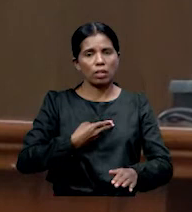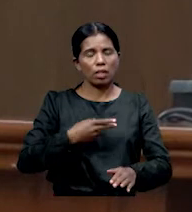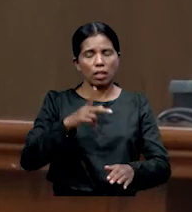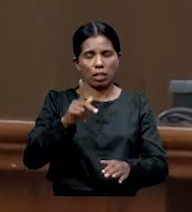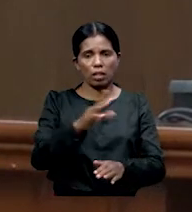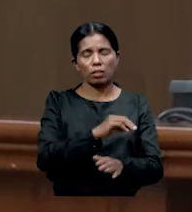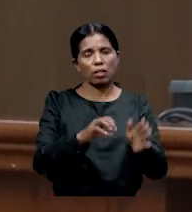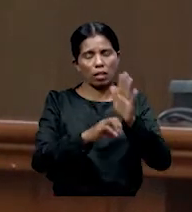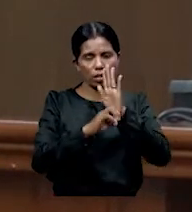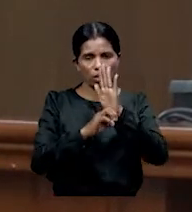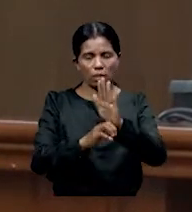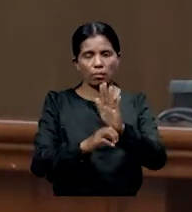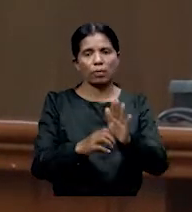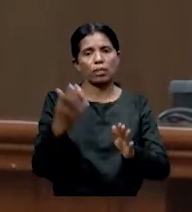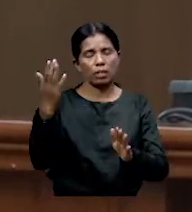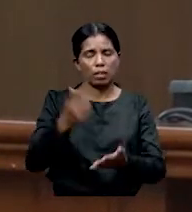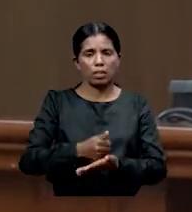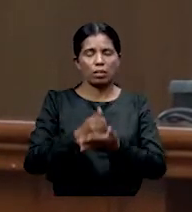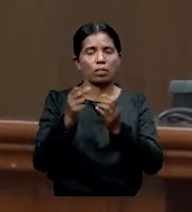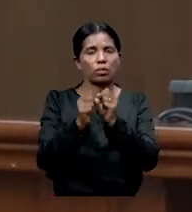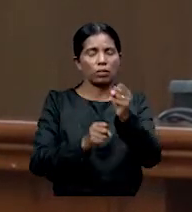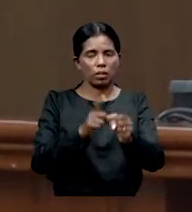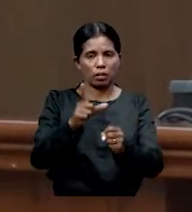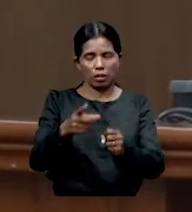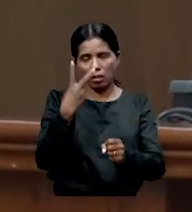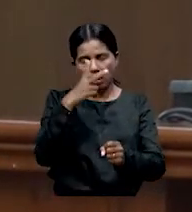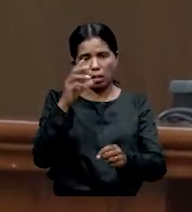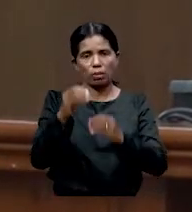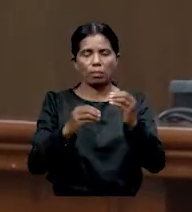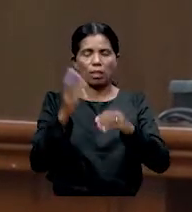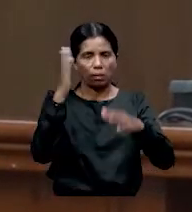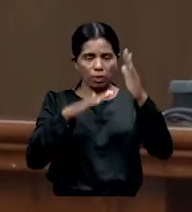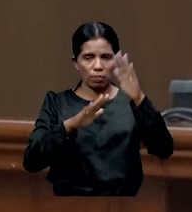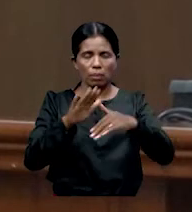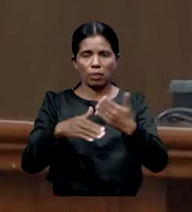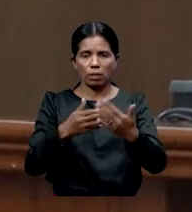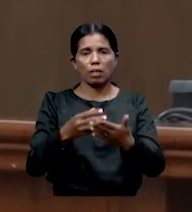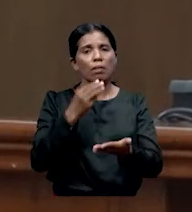a interação social, no e a solução para problemas sira. Mensagem